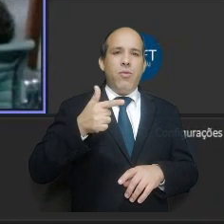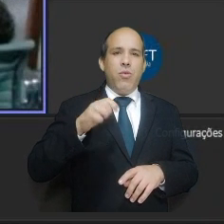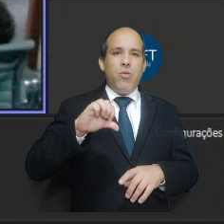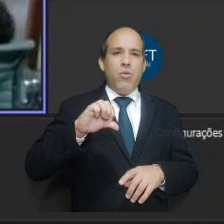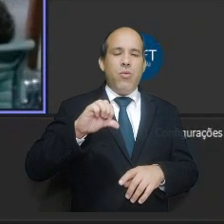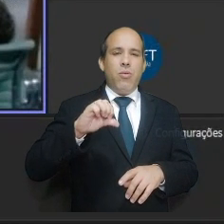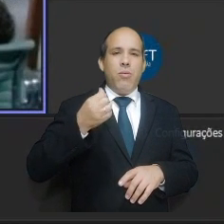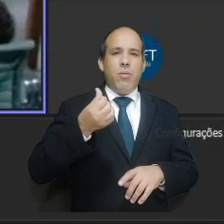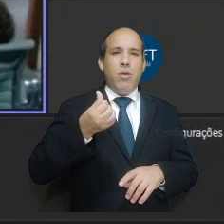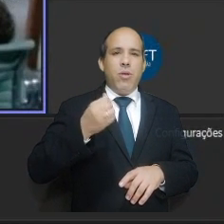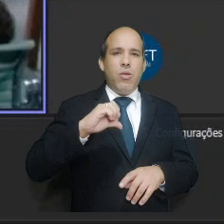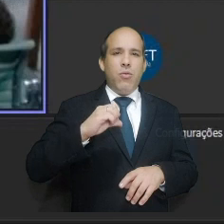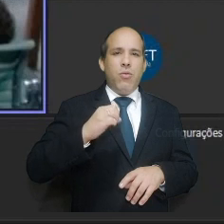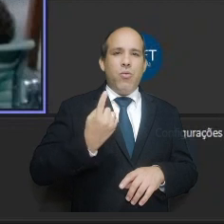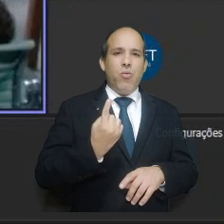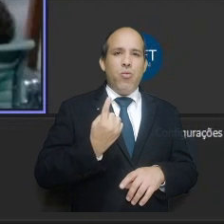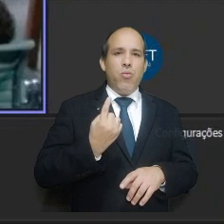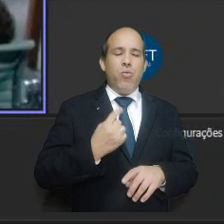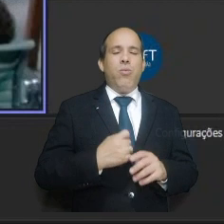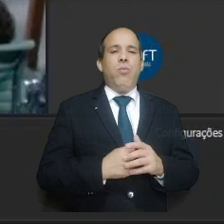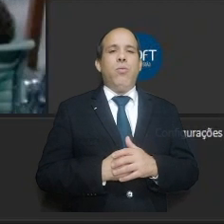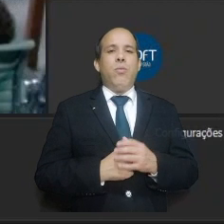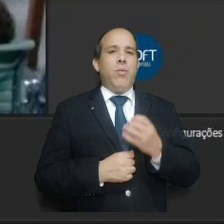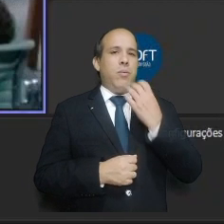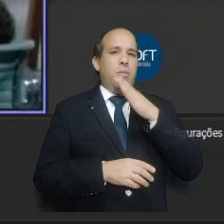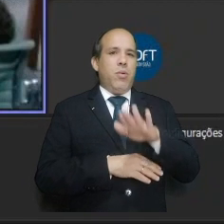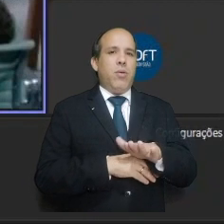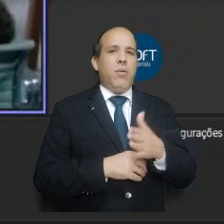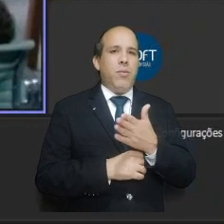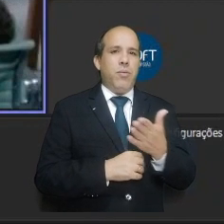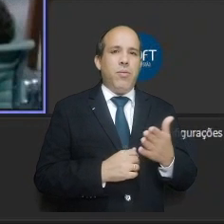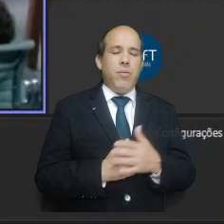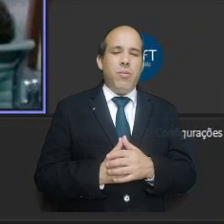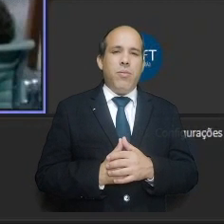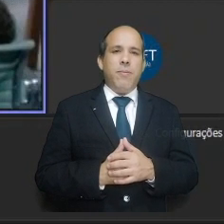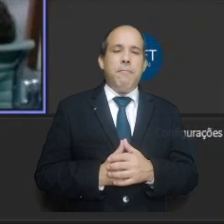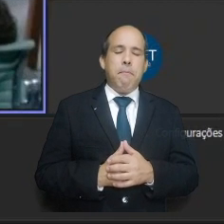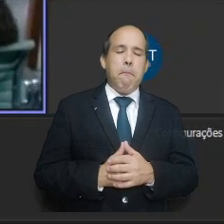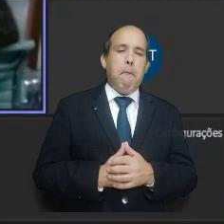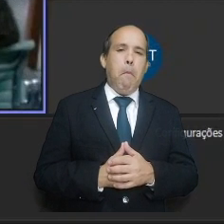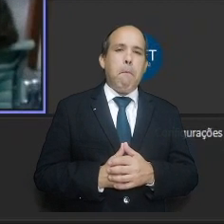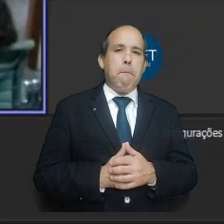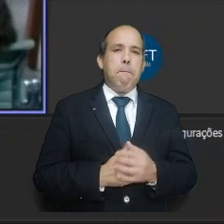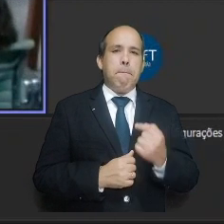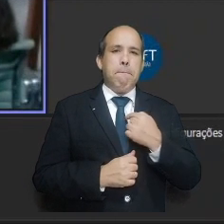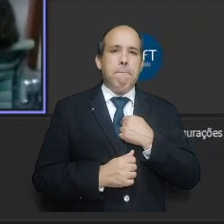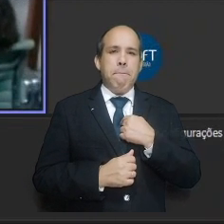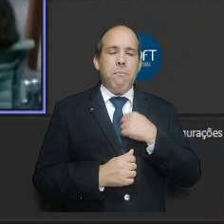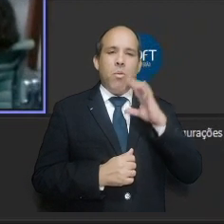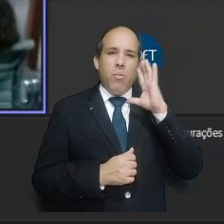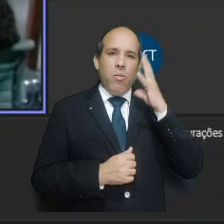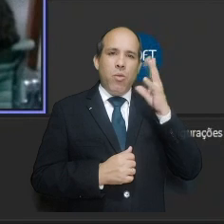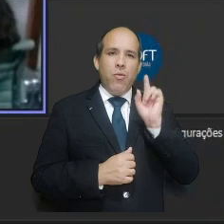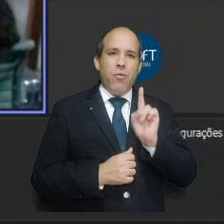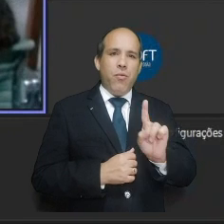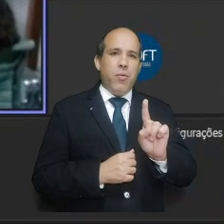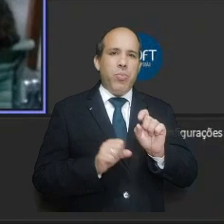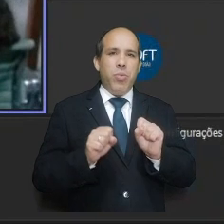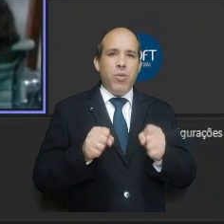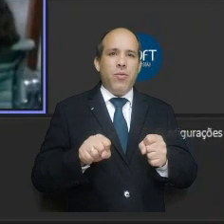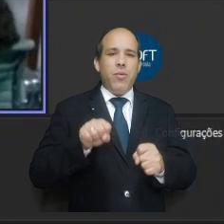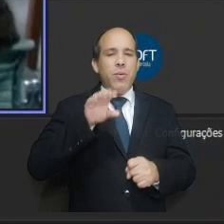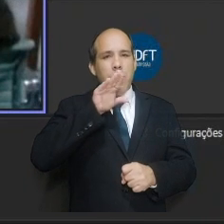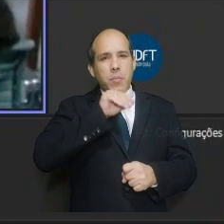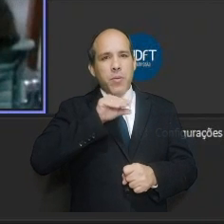Souza, OAB-DF 29691. Excelências, boa tarde. Eu decidi